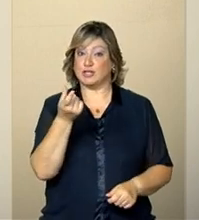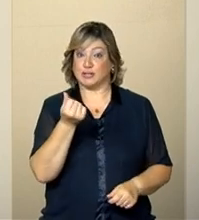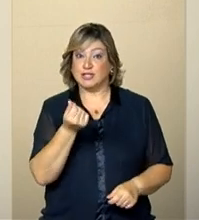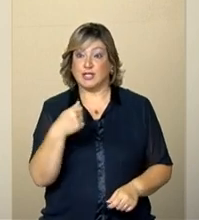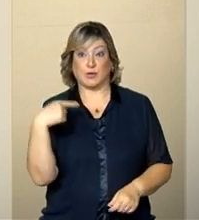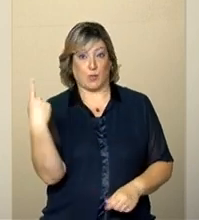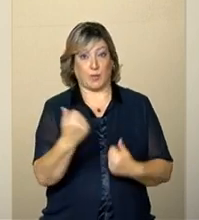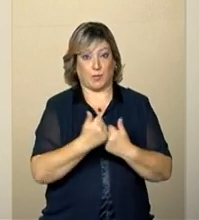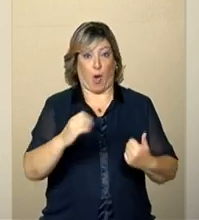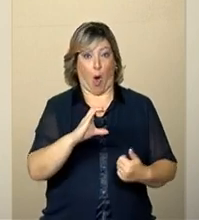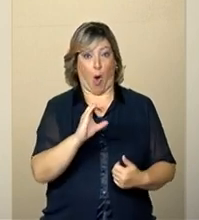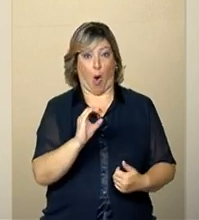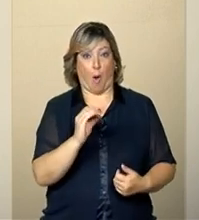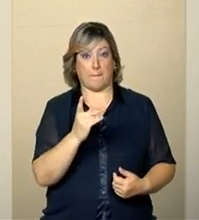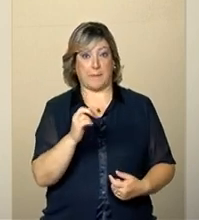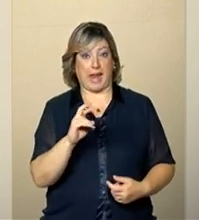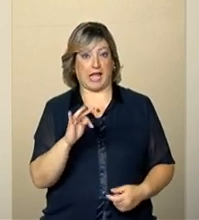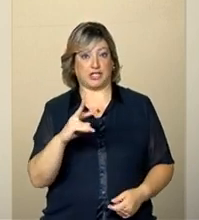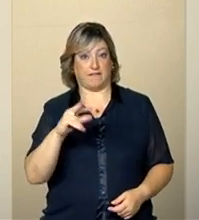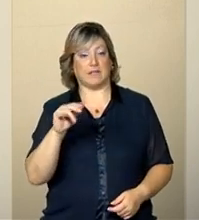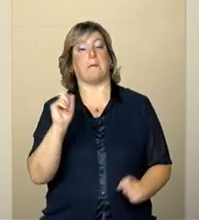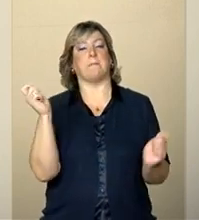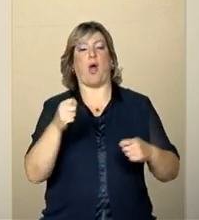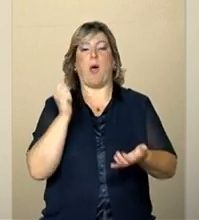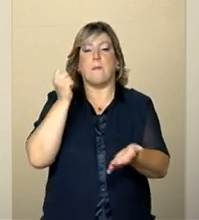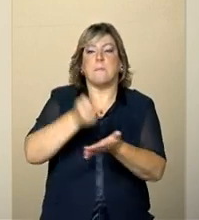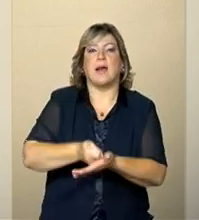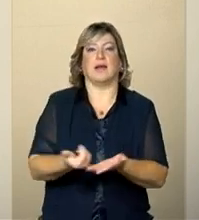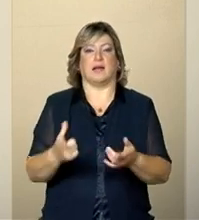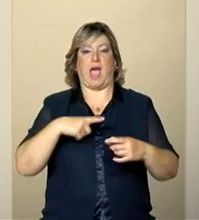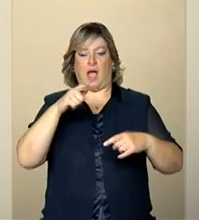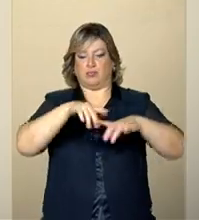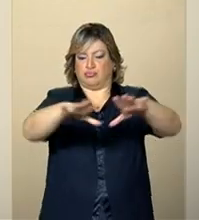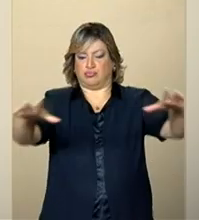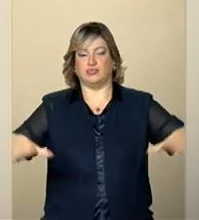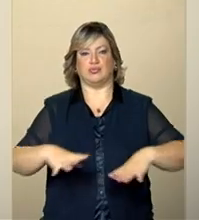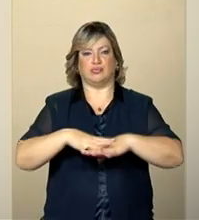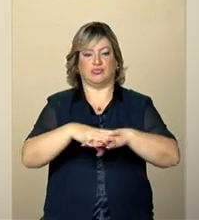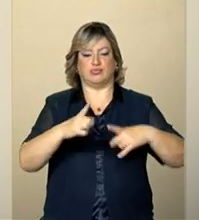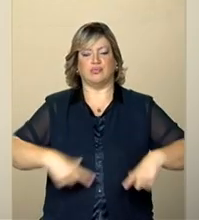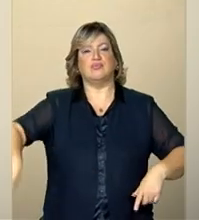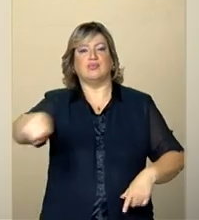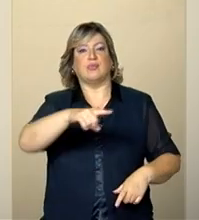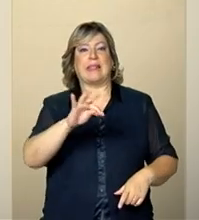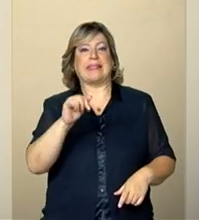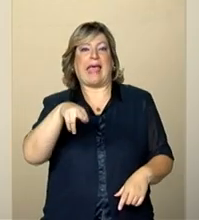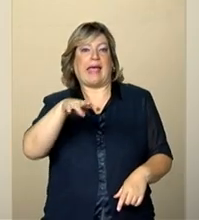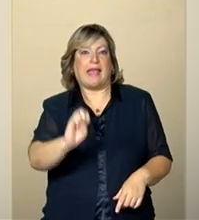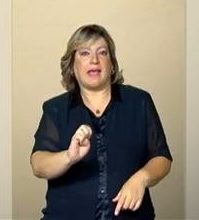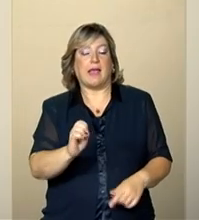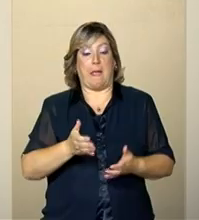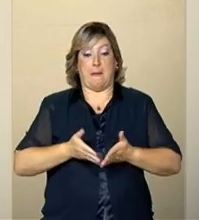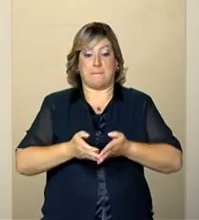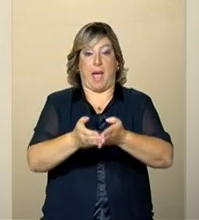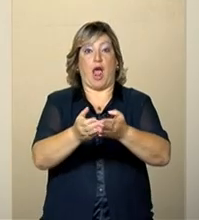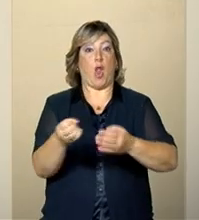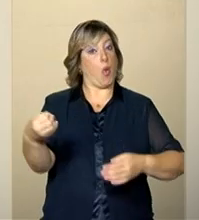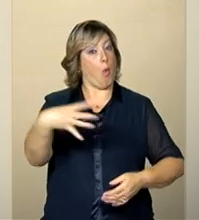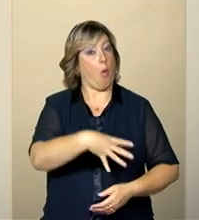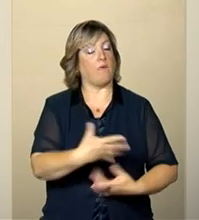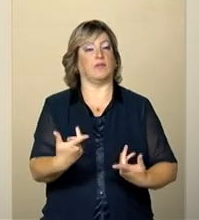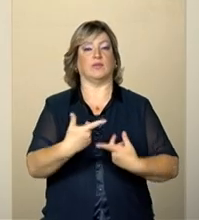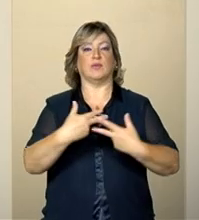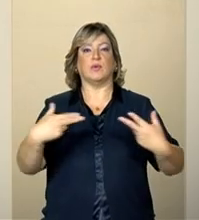as cooperativas poderão comprar equipamentos e tanques rede modernizar os barcos comprar